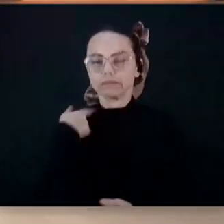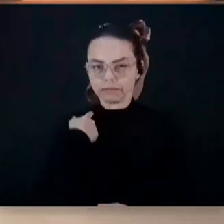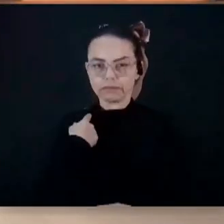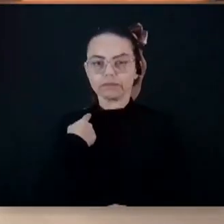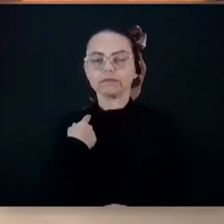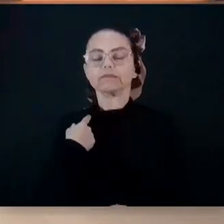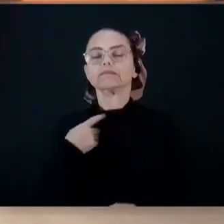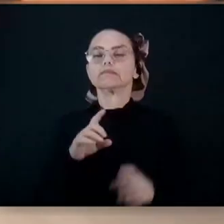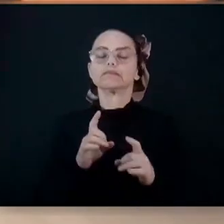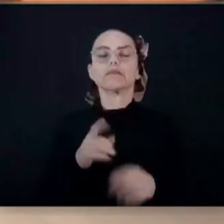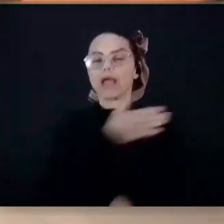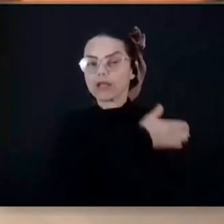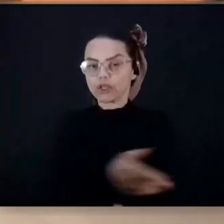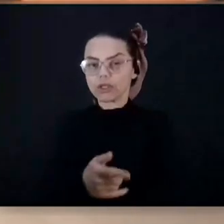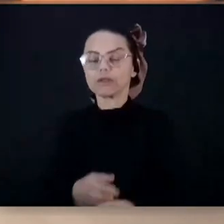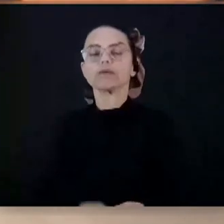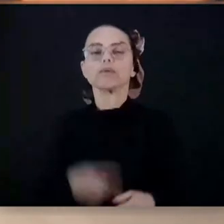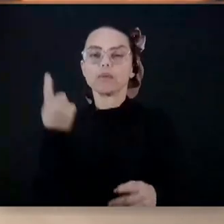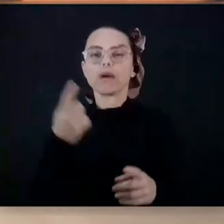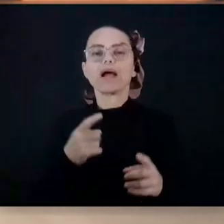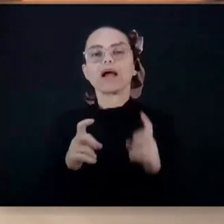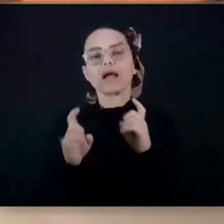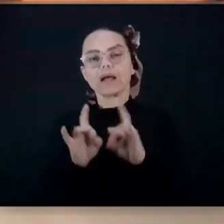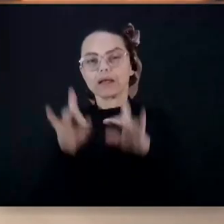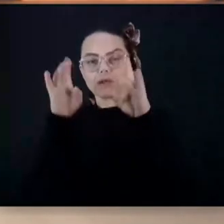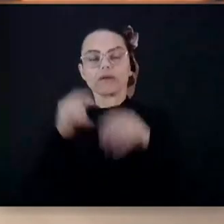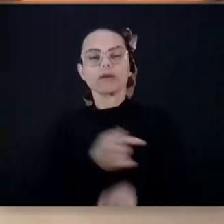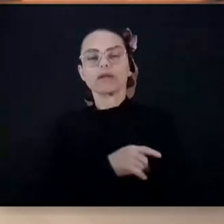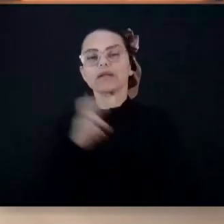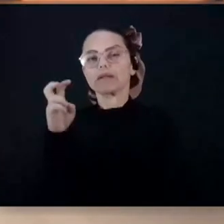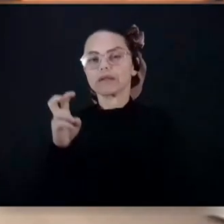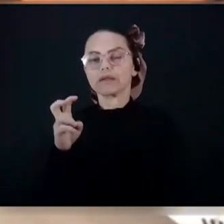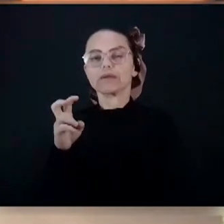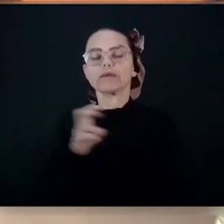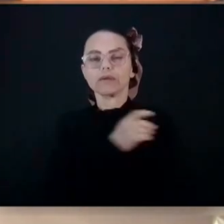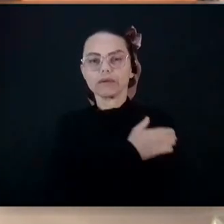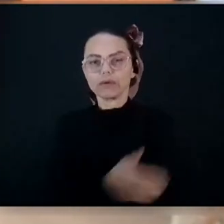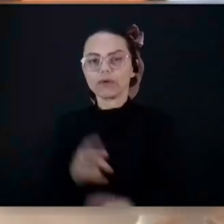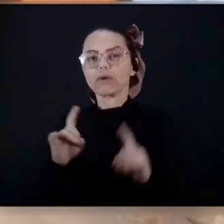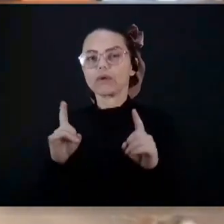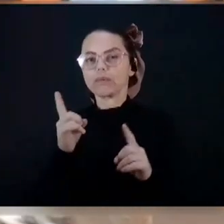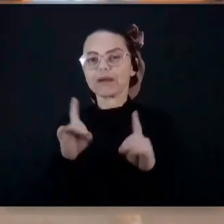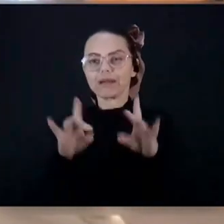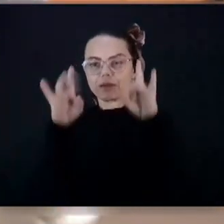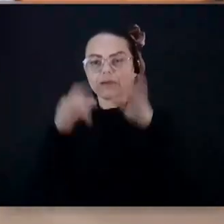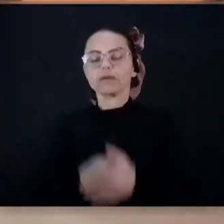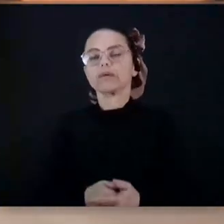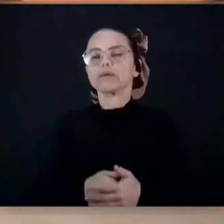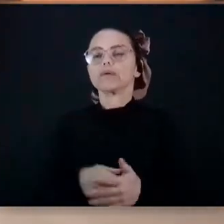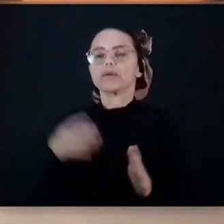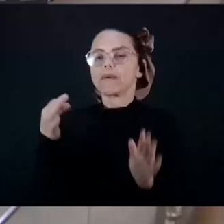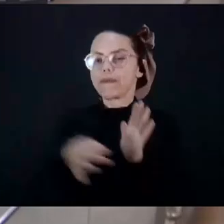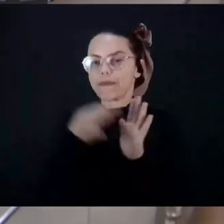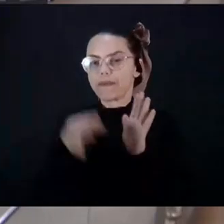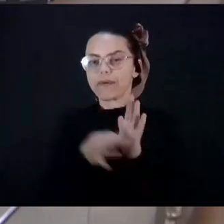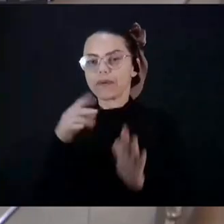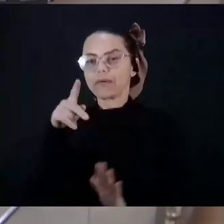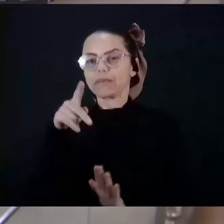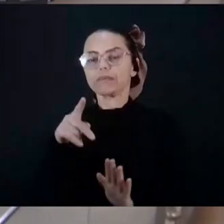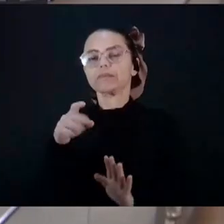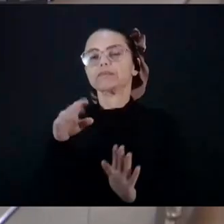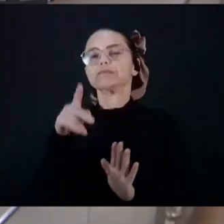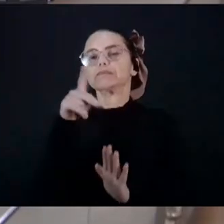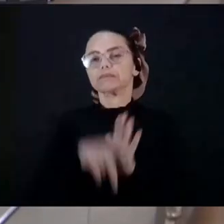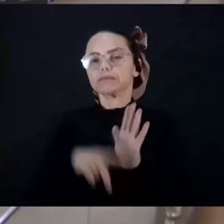O colegiado é responsável por analisar e emitir pareceres sobre projetos relacionados à educação,